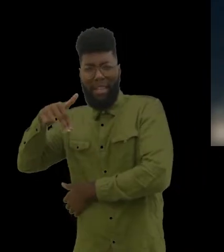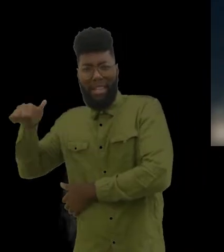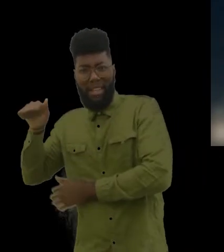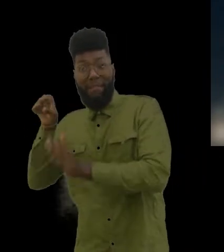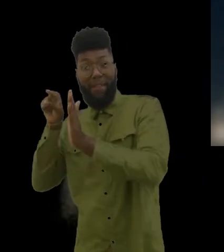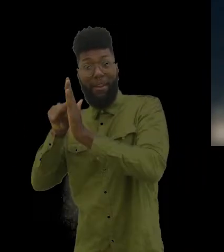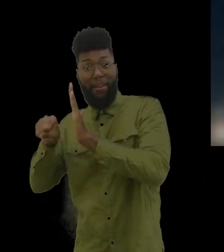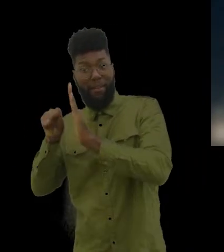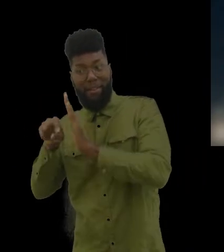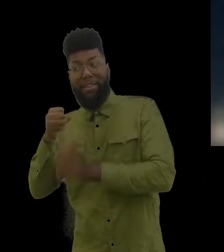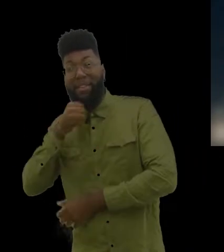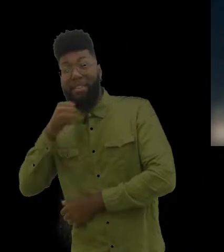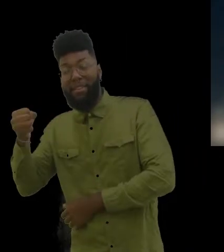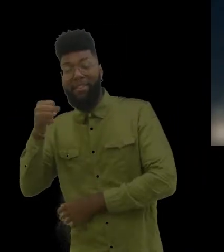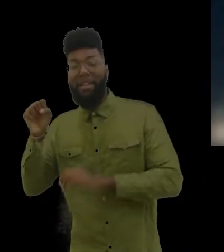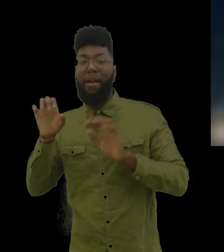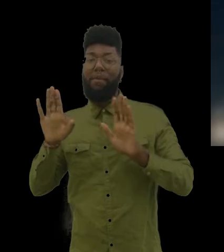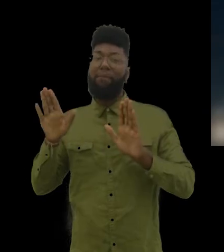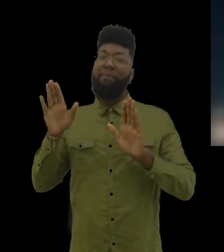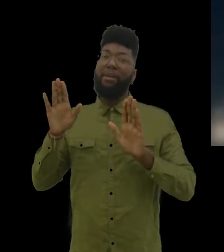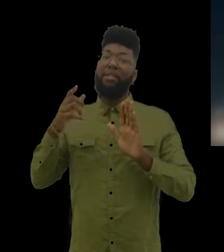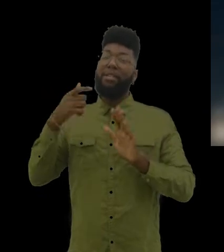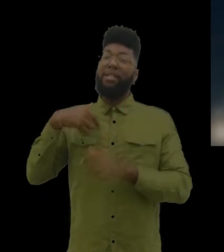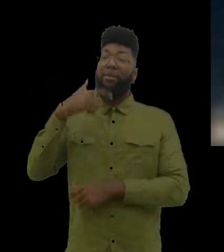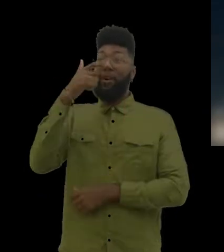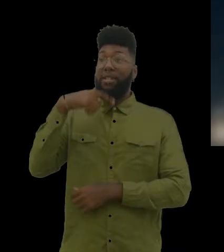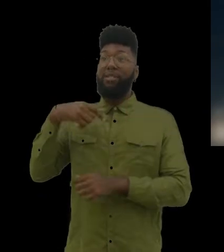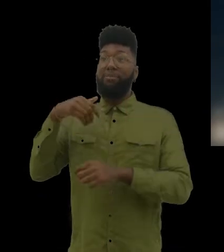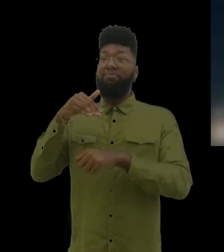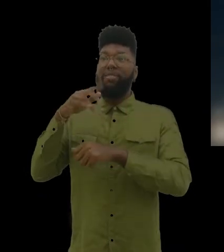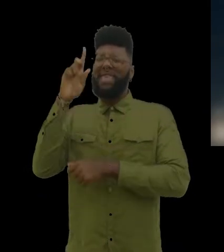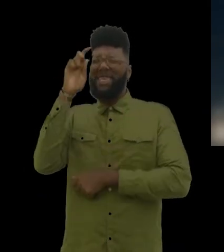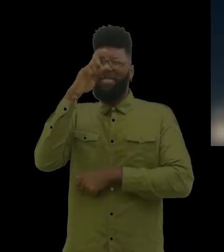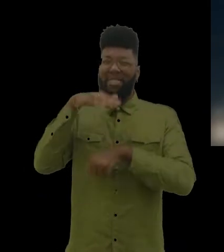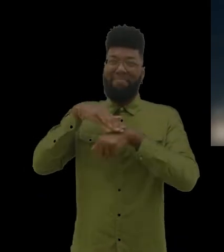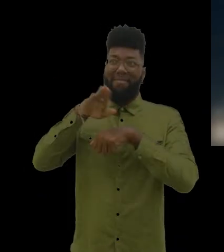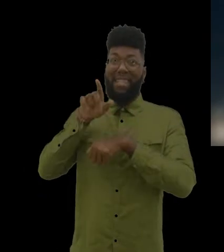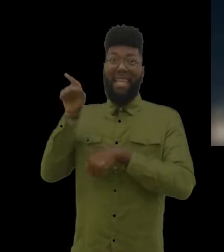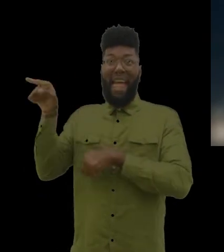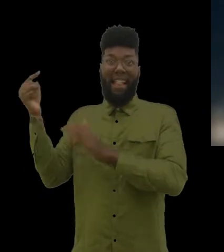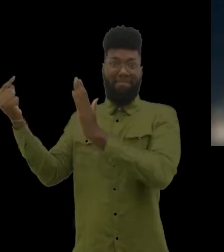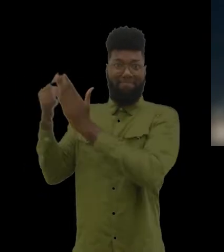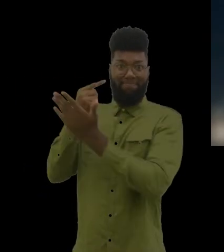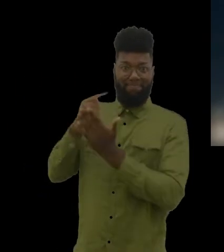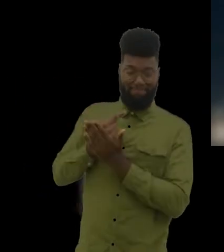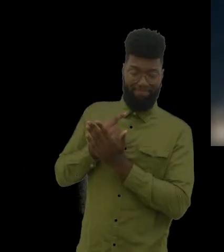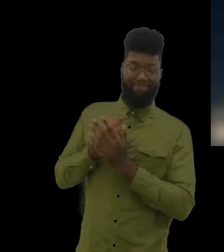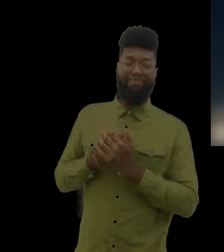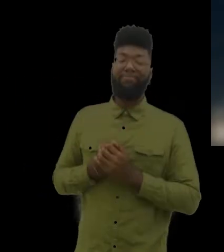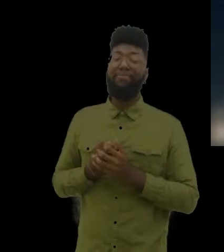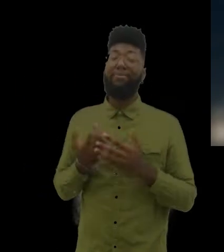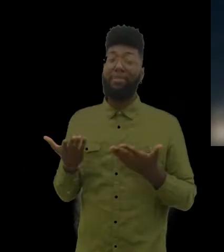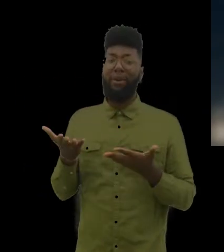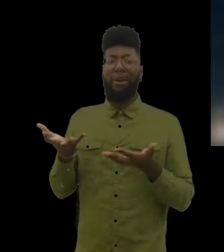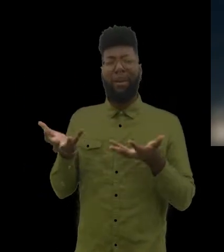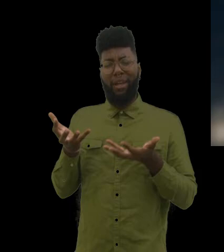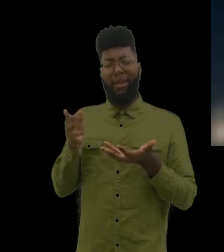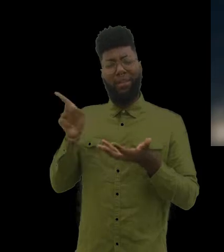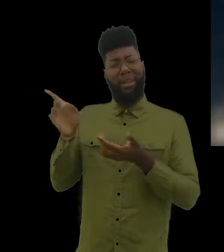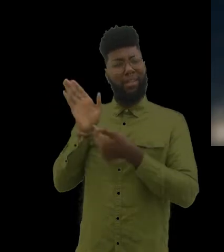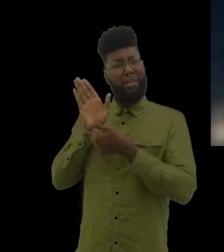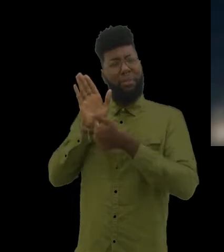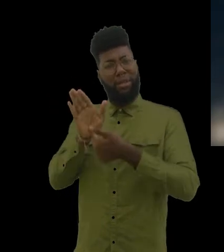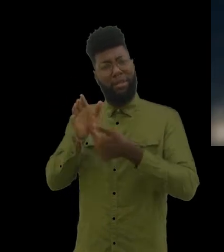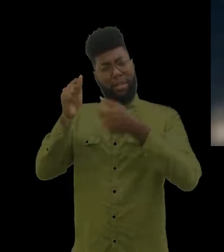Mas eu acho que é mais difícil ser entrevistado. Sim. Então, hoje a ideia aqui é que a gente se apresente, conte um pouco da nossa